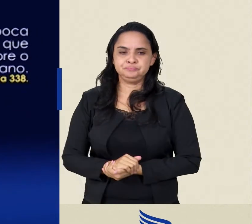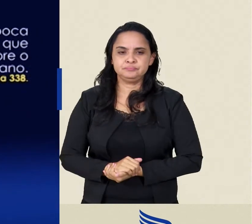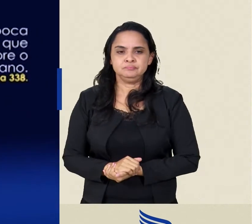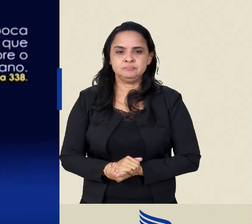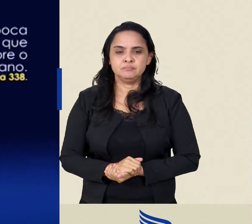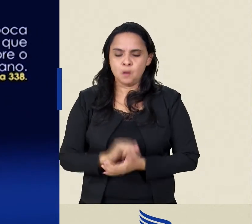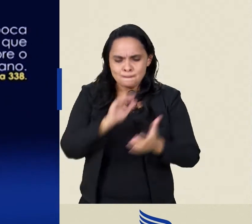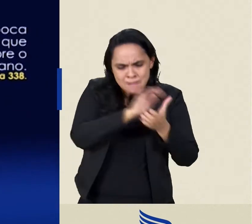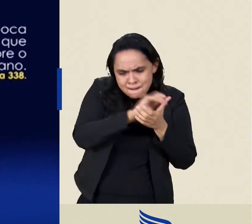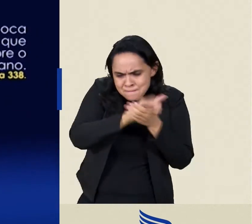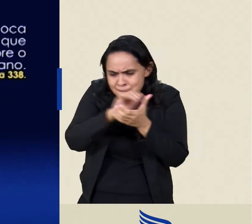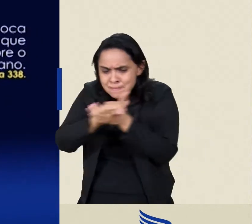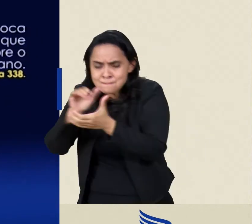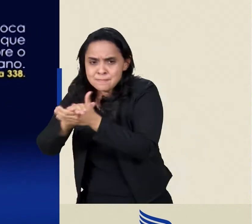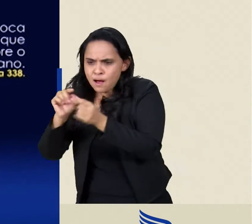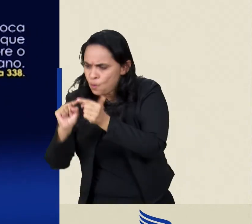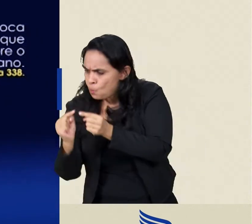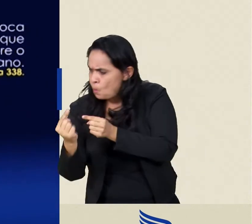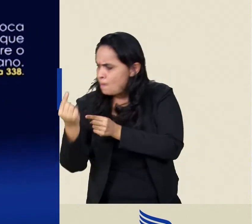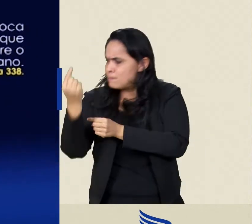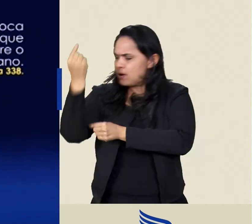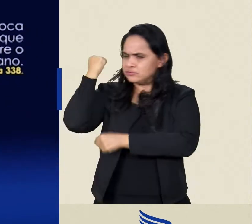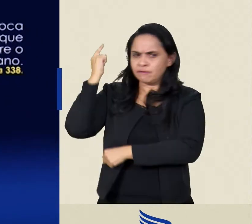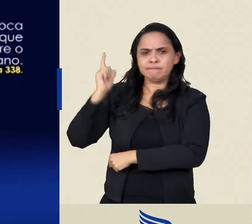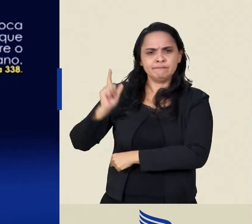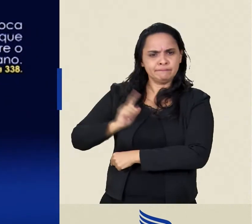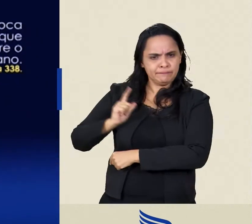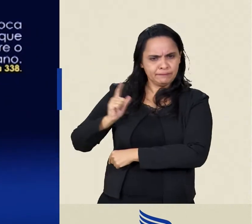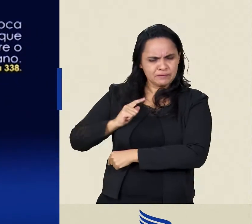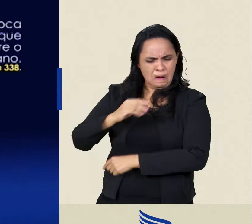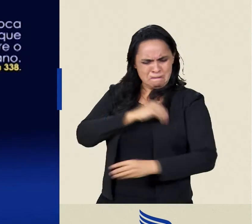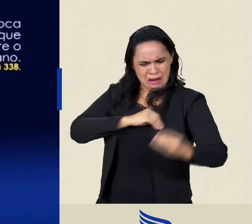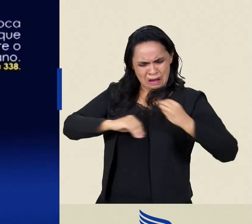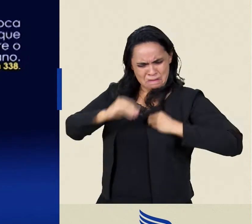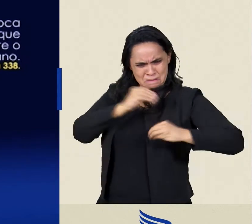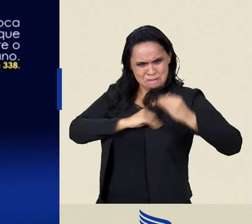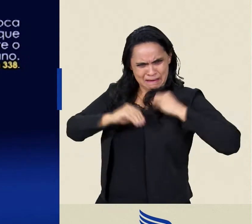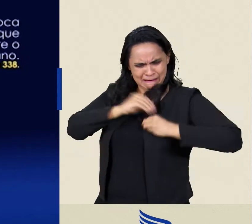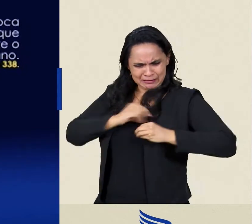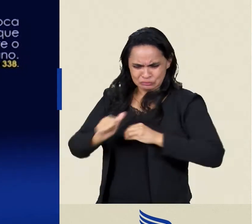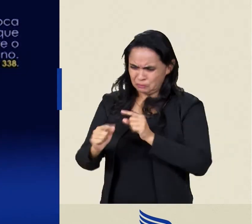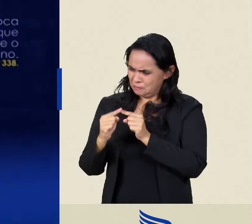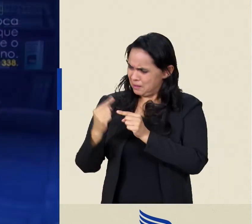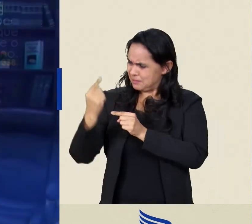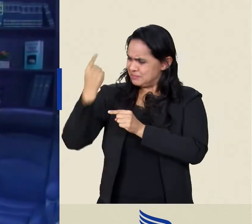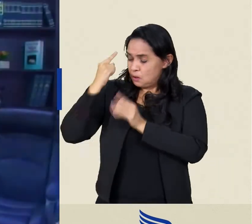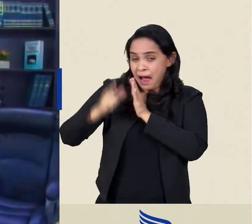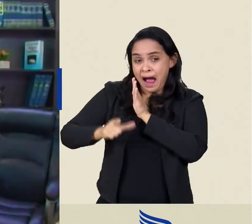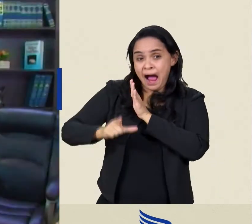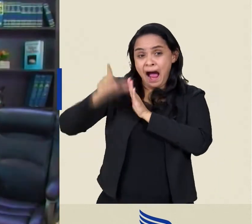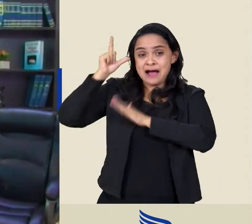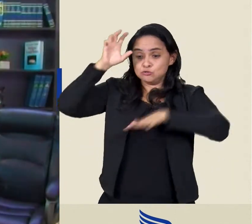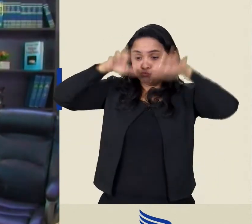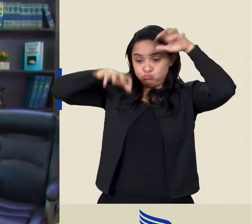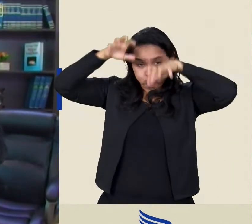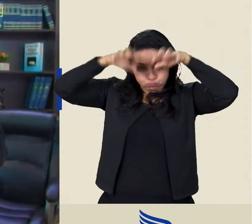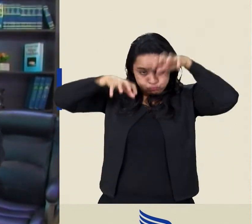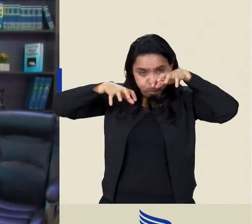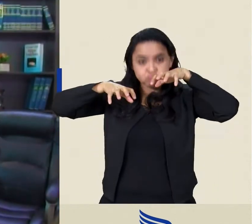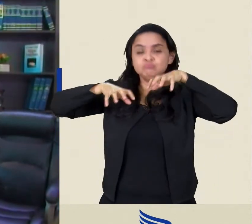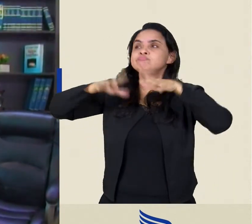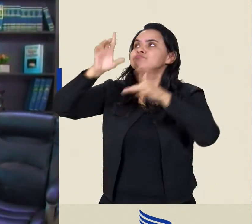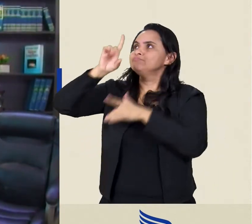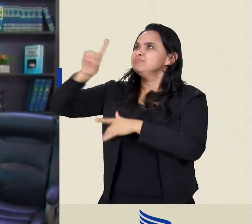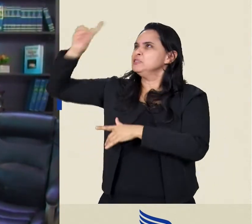primitiva. Foi um dos pecados que acarretaram a ira de Deus sobre o mundo antediluviano. O